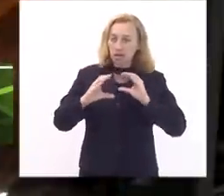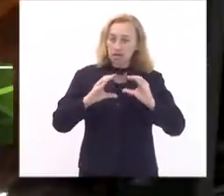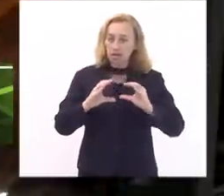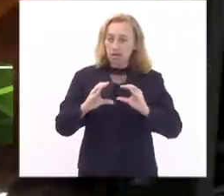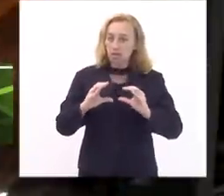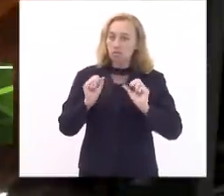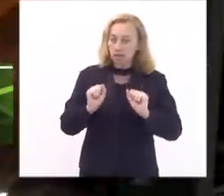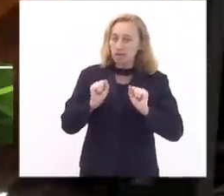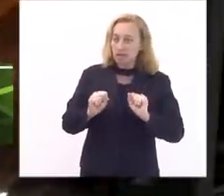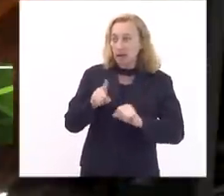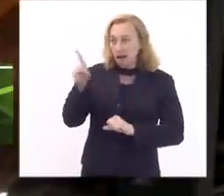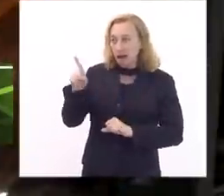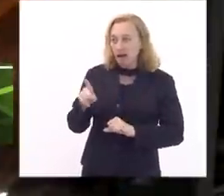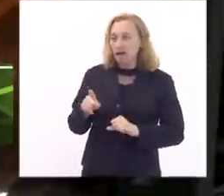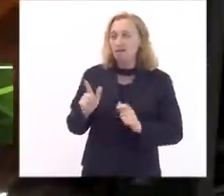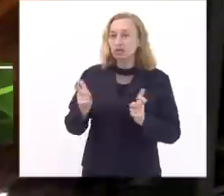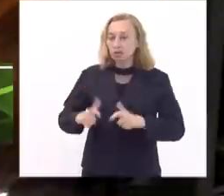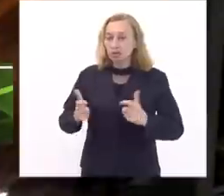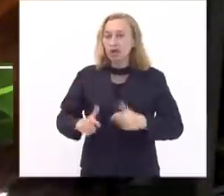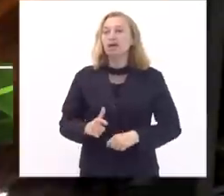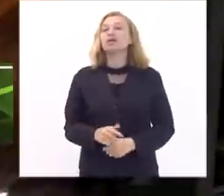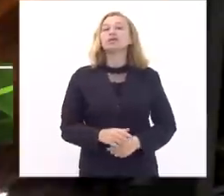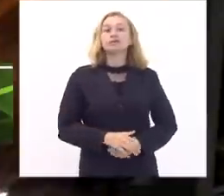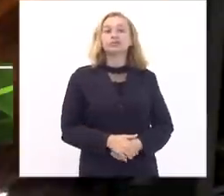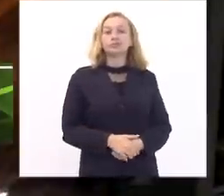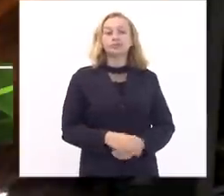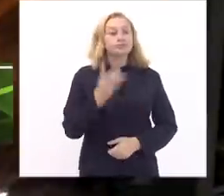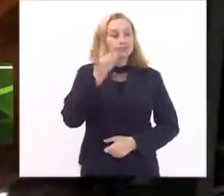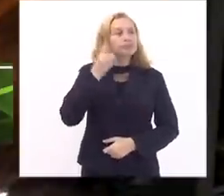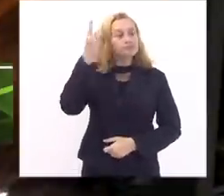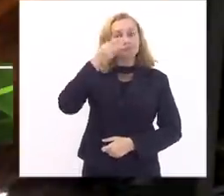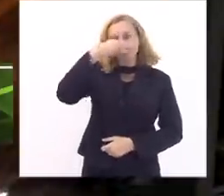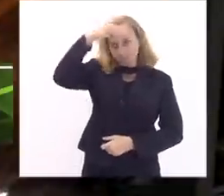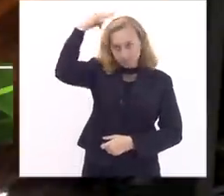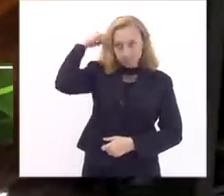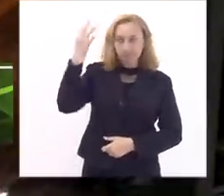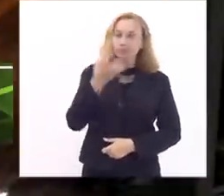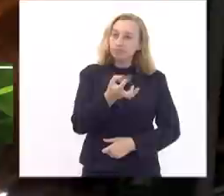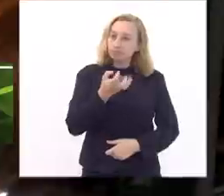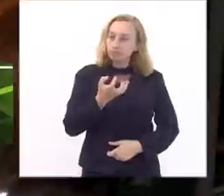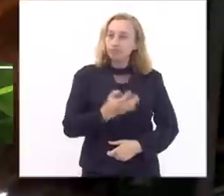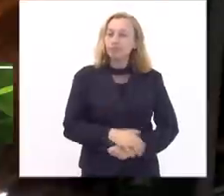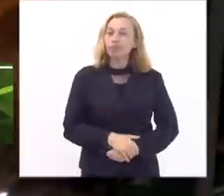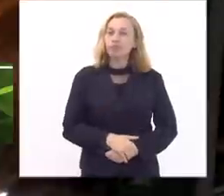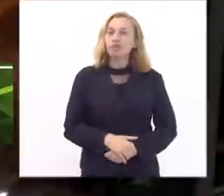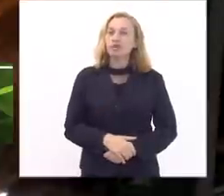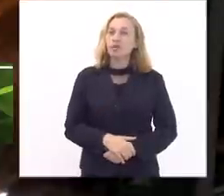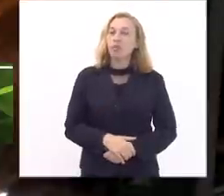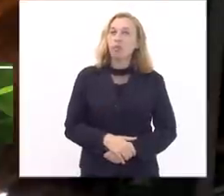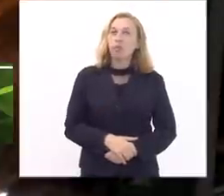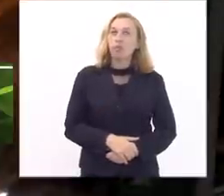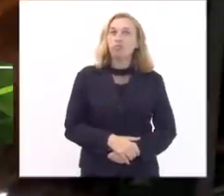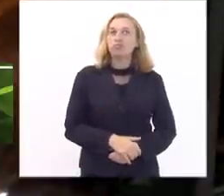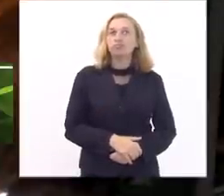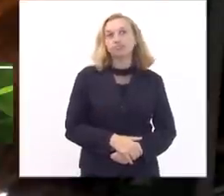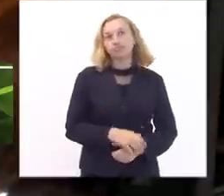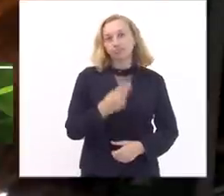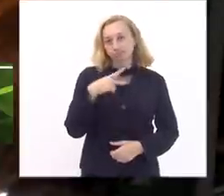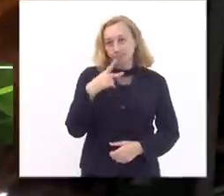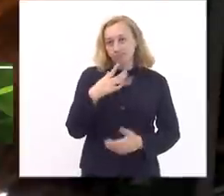lá com a comunidade de Pedra de Guaratiba. Isso dito, deputado Márcio Pacheco, eu queria fazer aqui algumas